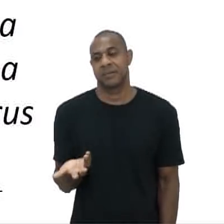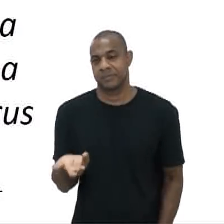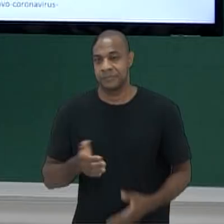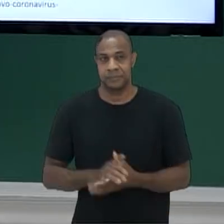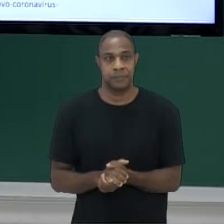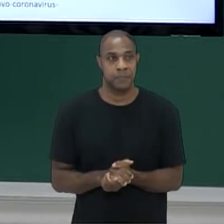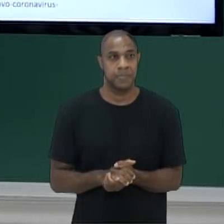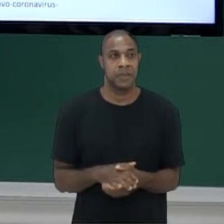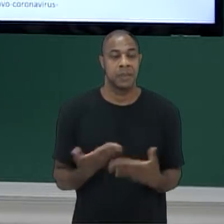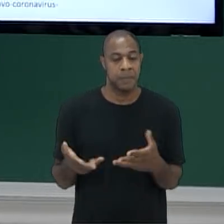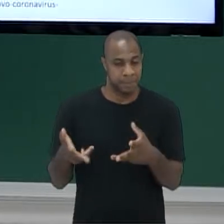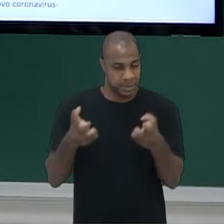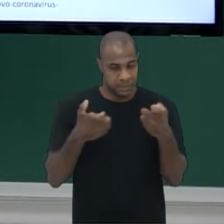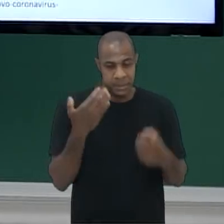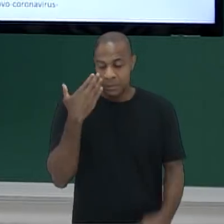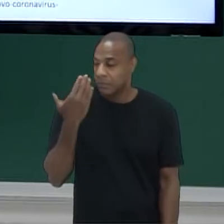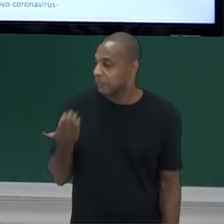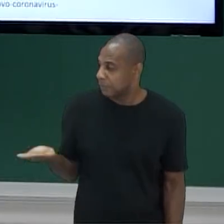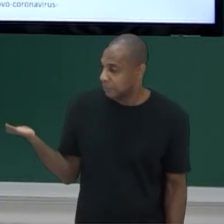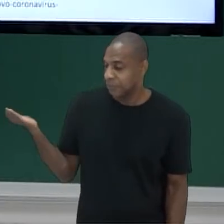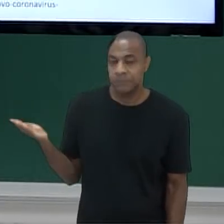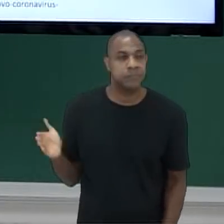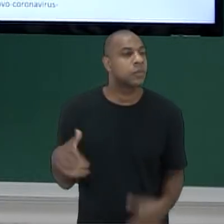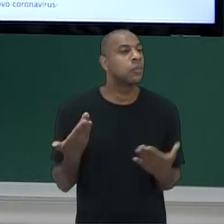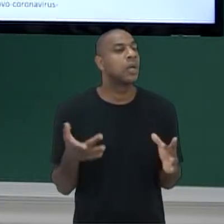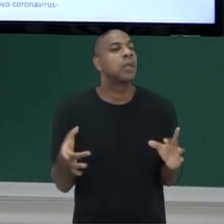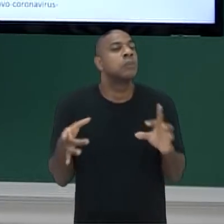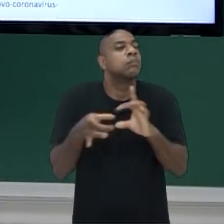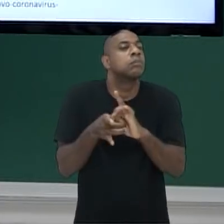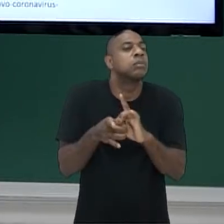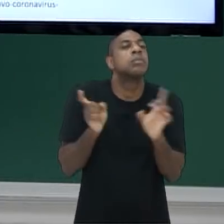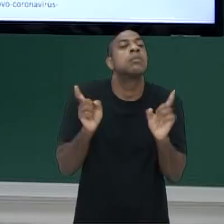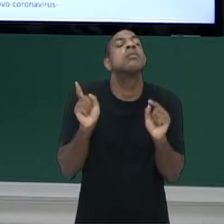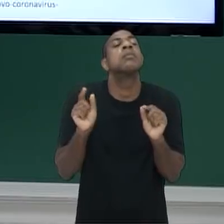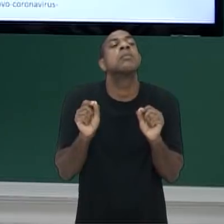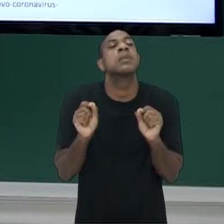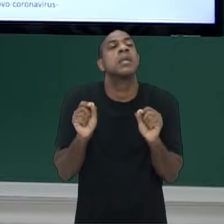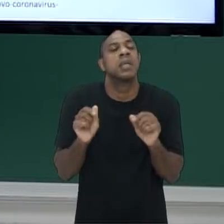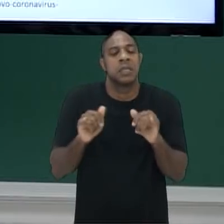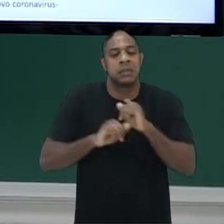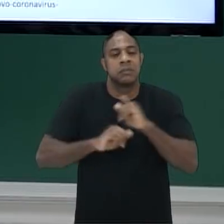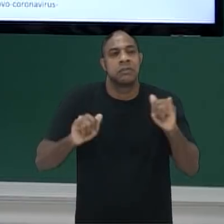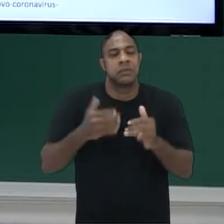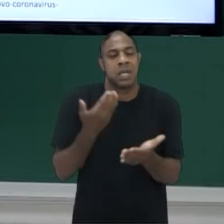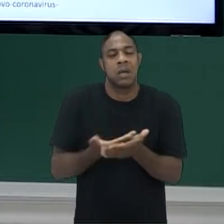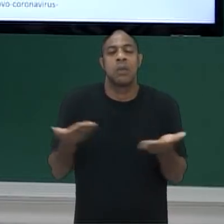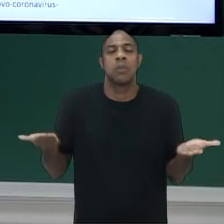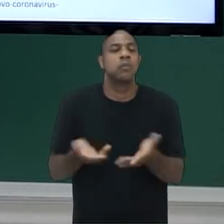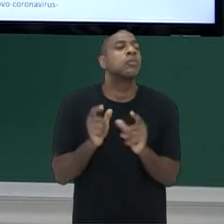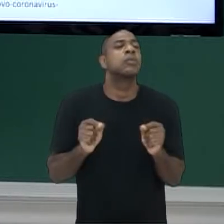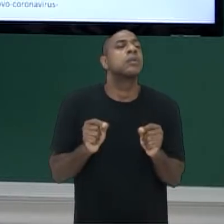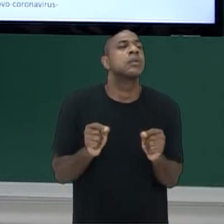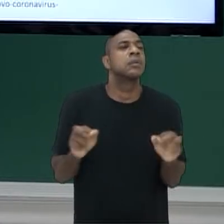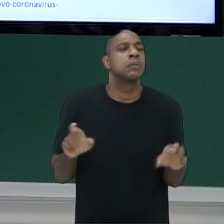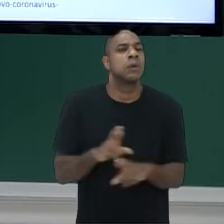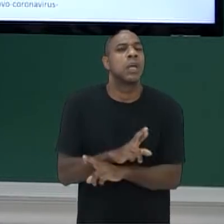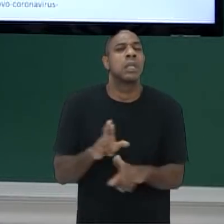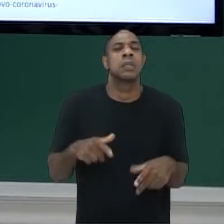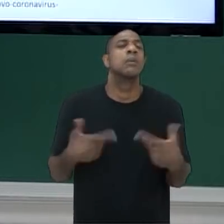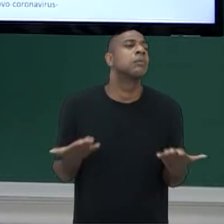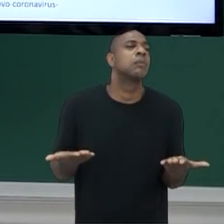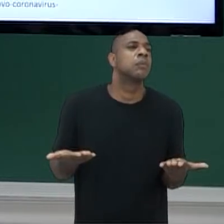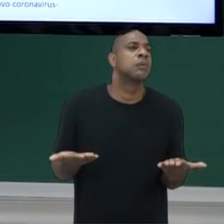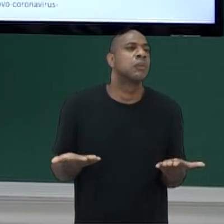organismo. Perceberam? Então, qual é a associação dessa notícia com a nossa aula, com o nosso tema?